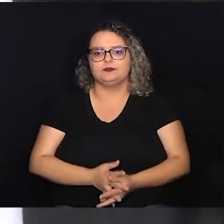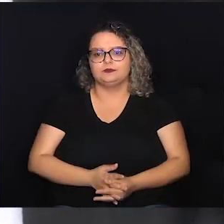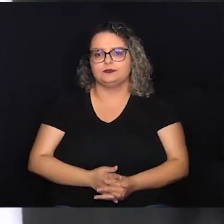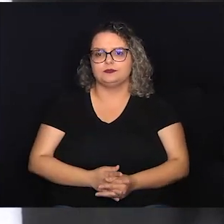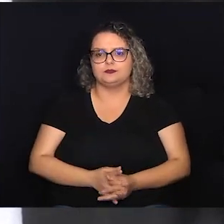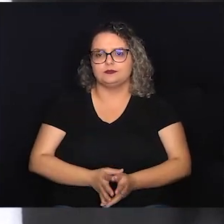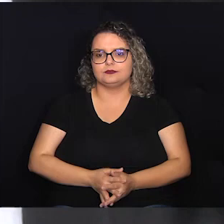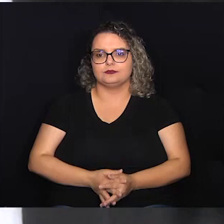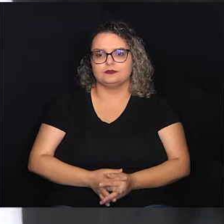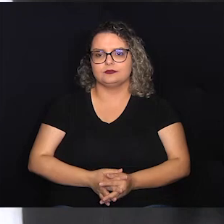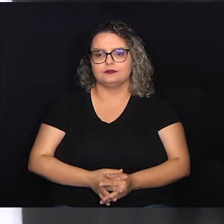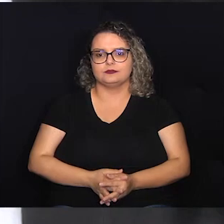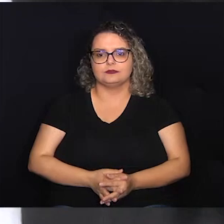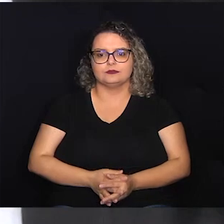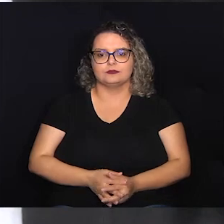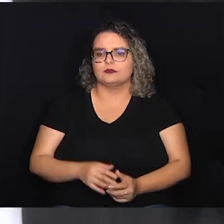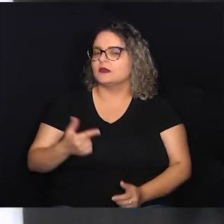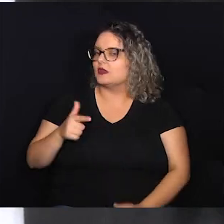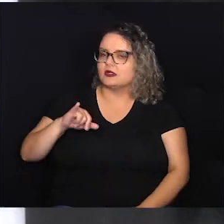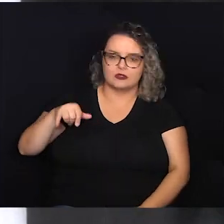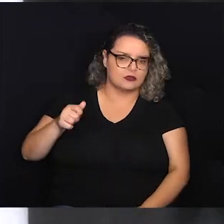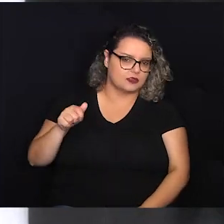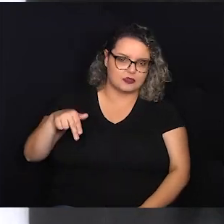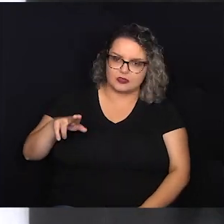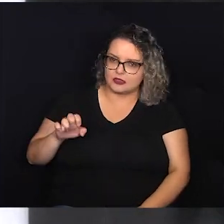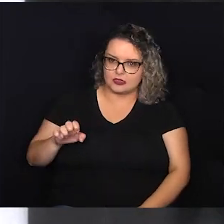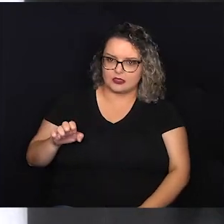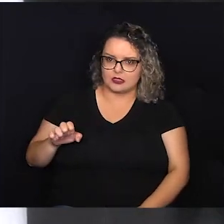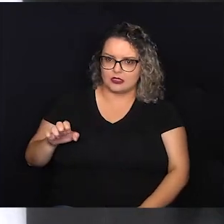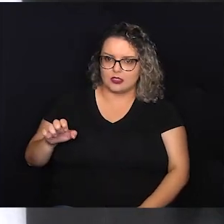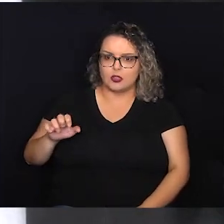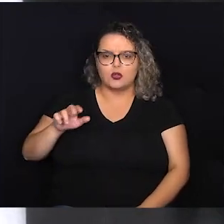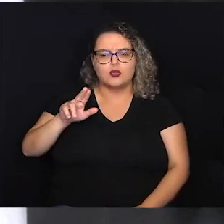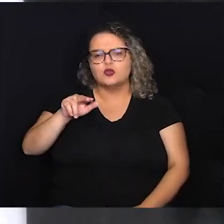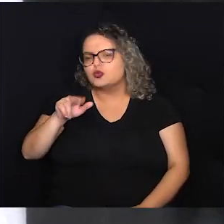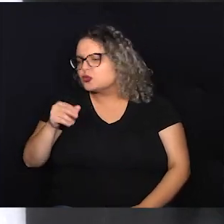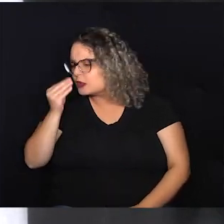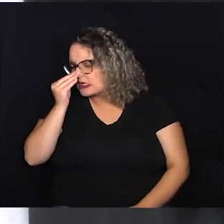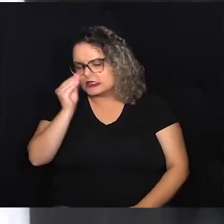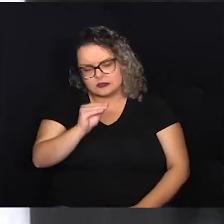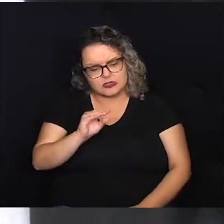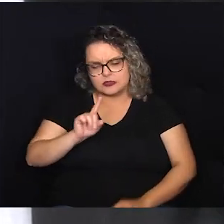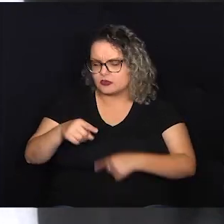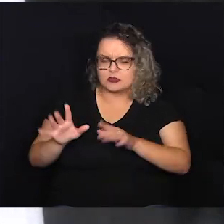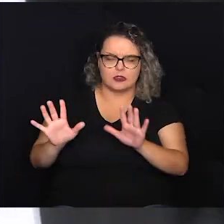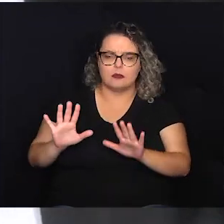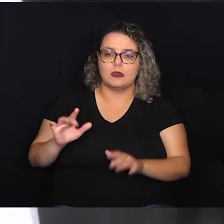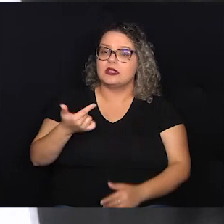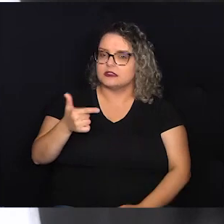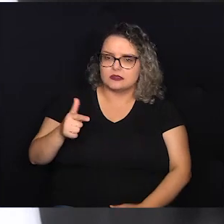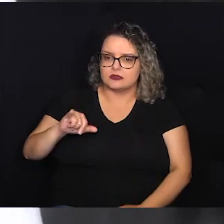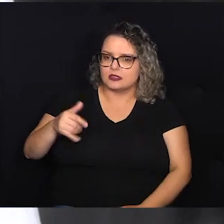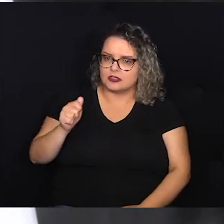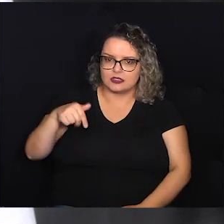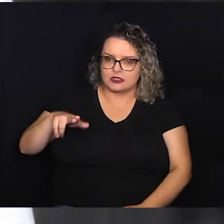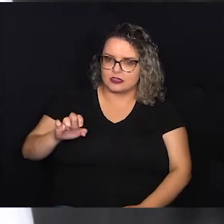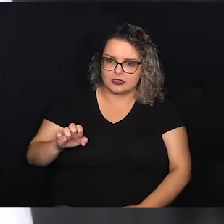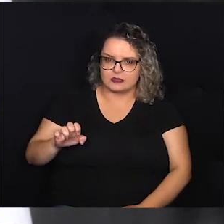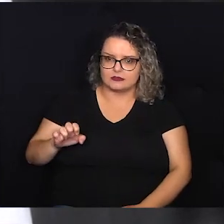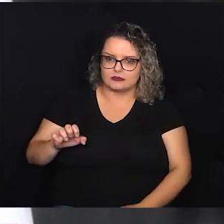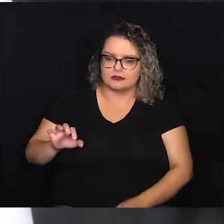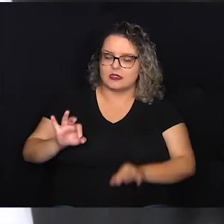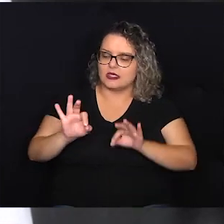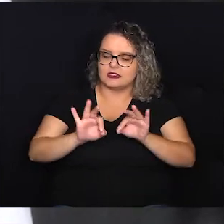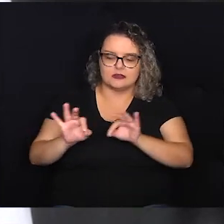ela, sem a Jaque, não desmerecendo jamais os demais, sem a Jaque na cabeça dessa